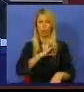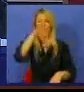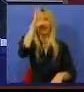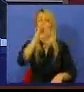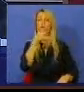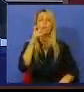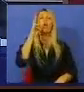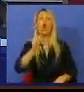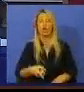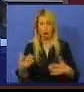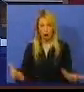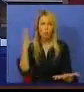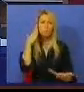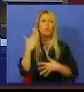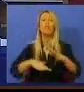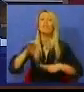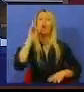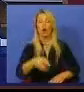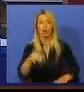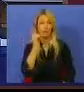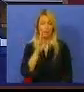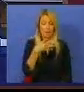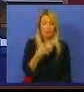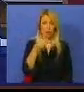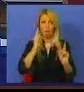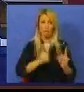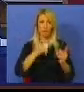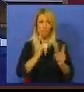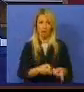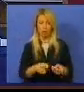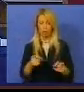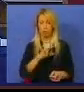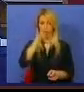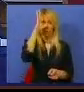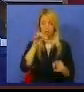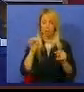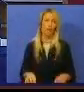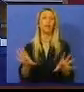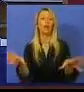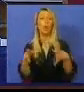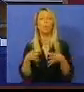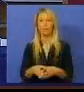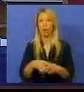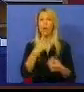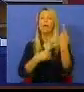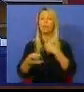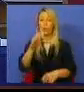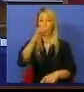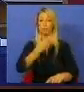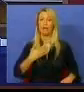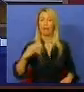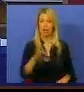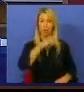está a fazer? No dia 19 de março, Sr. Ministro, nesta comissão, a pergunta do CDS, o Sr. Ministro respondeu, e eu